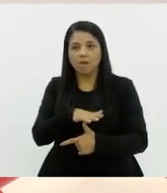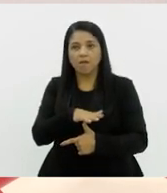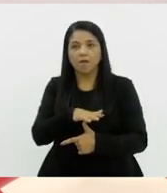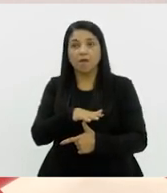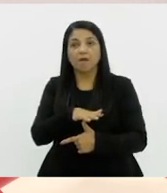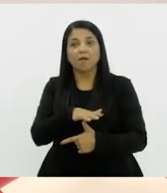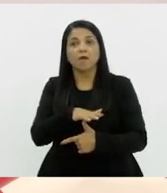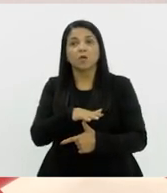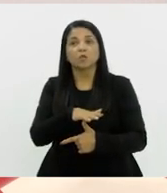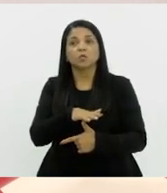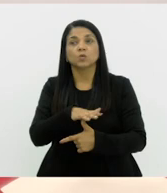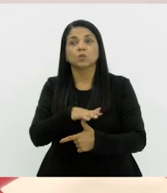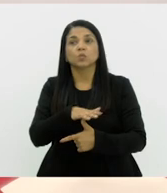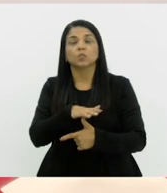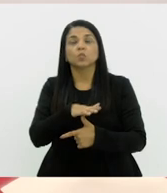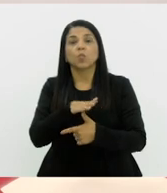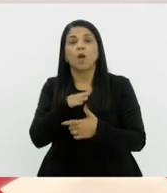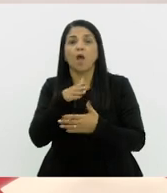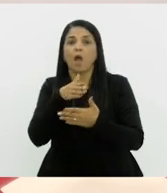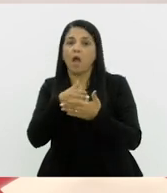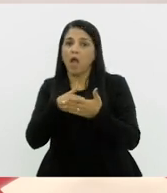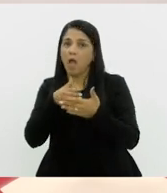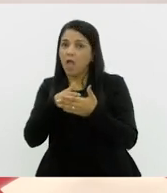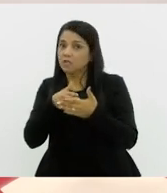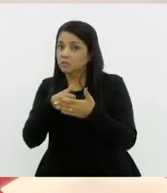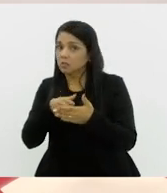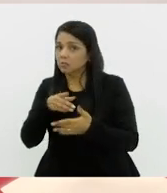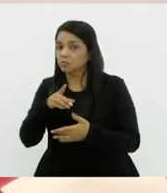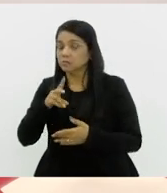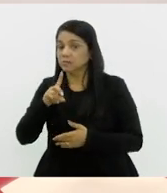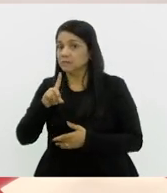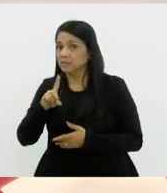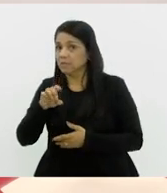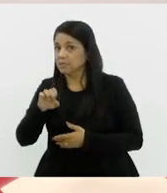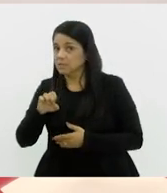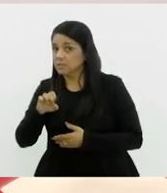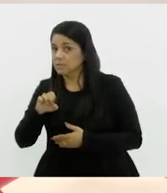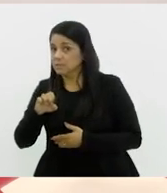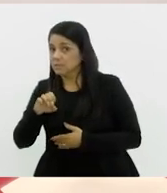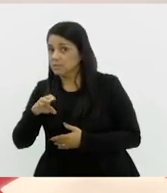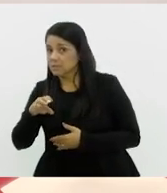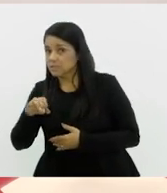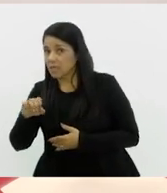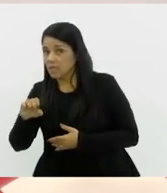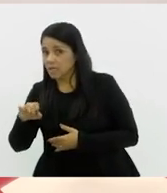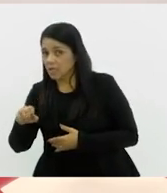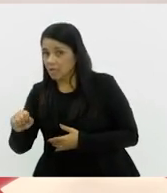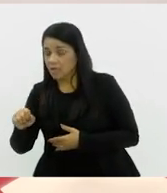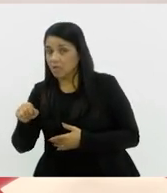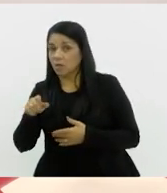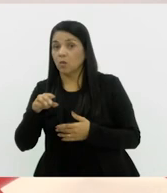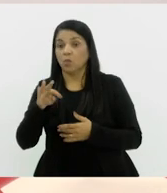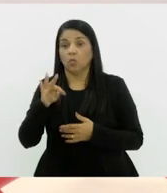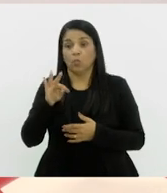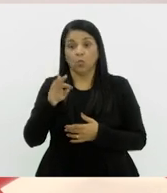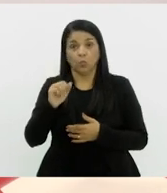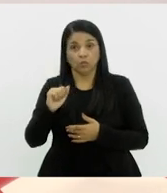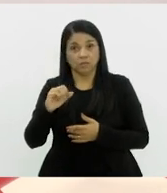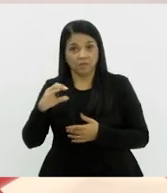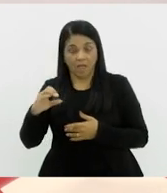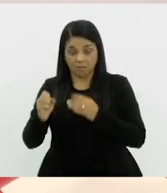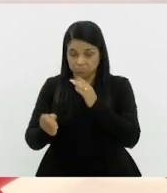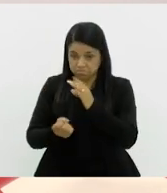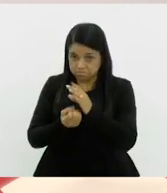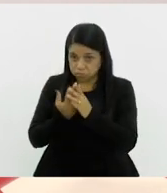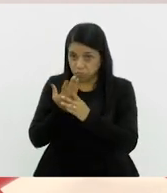Veja, não há restrição do ponto de vista atualmente do DSEA. Isso não significa que, no âmbito de um TAC, entende? Com